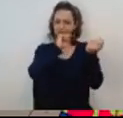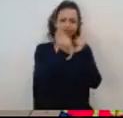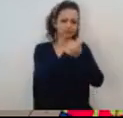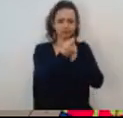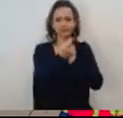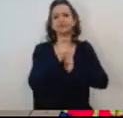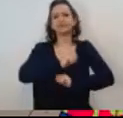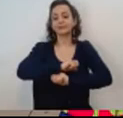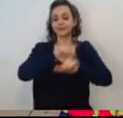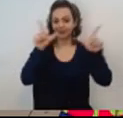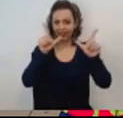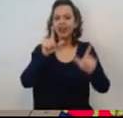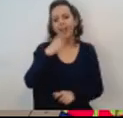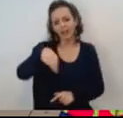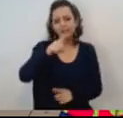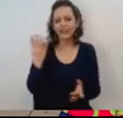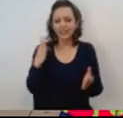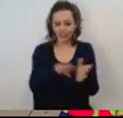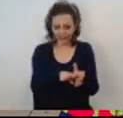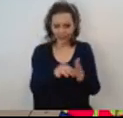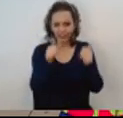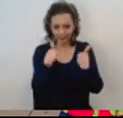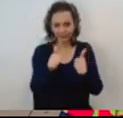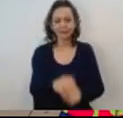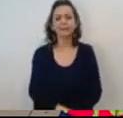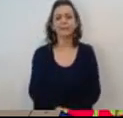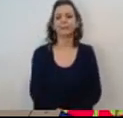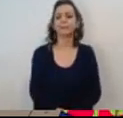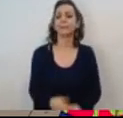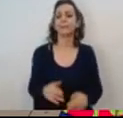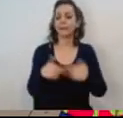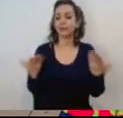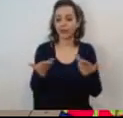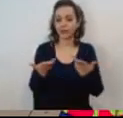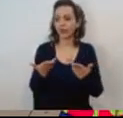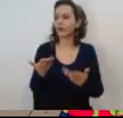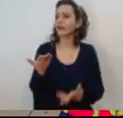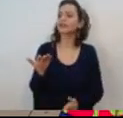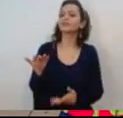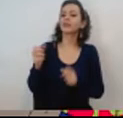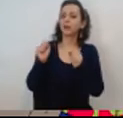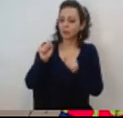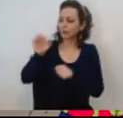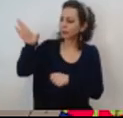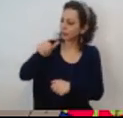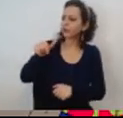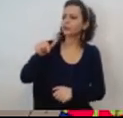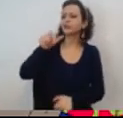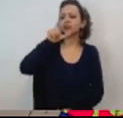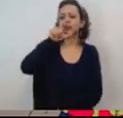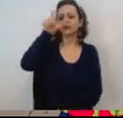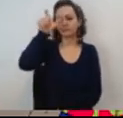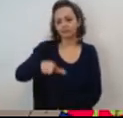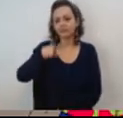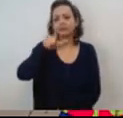vocês chegarem então sem mais delongas vou chamar aqui o meu colega Lúcio para falar um pouquinho mais